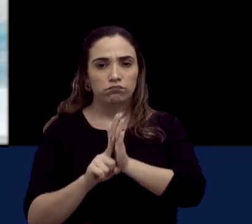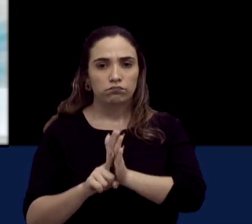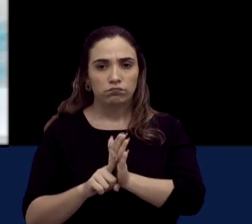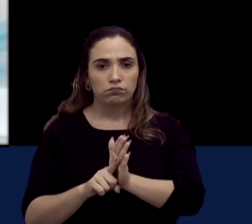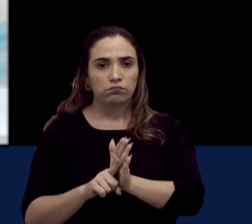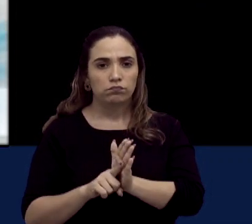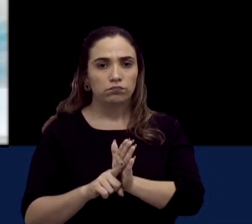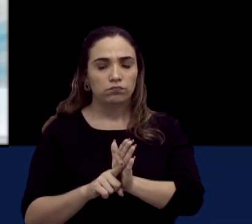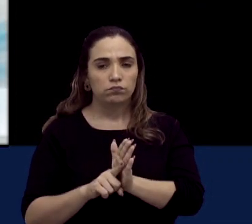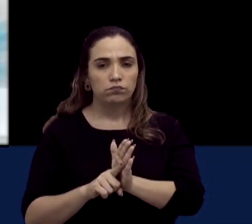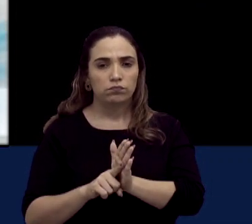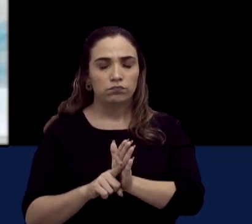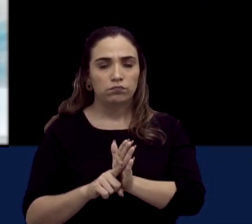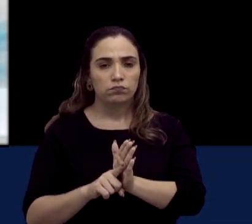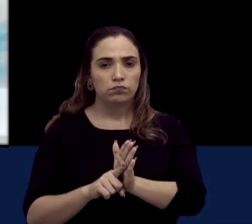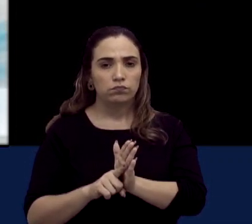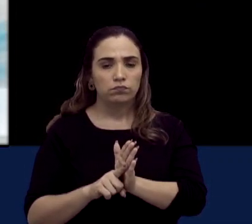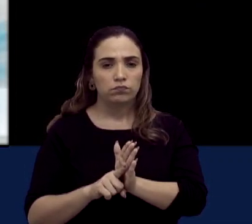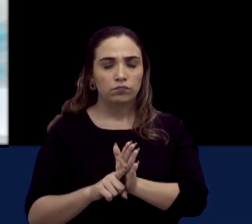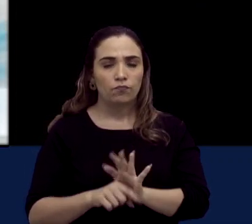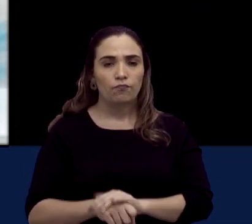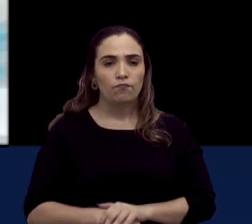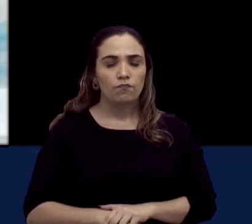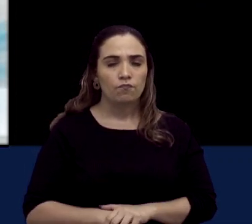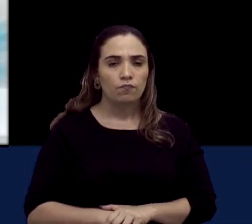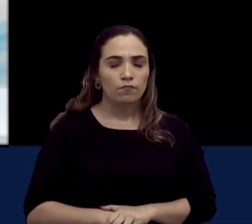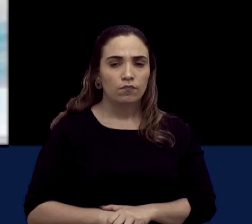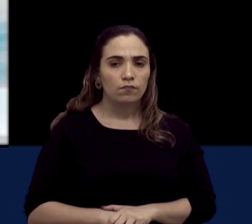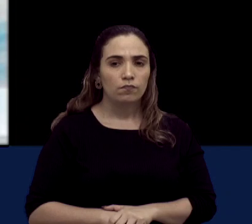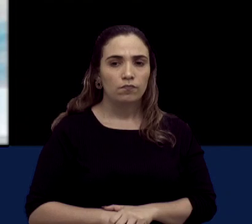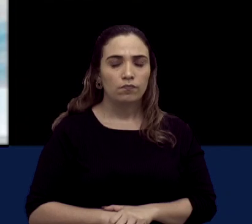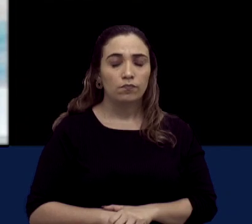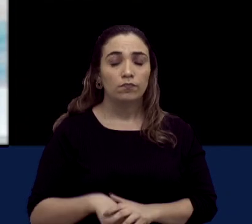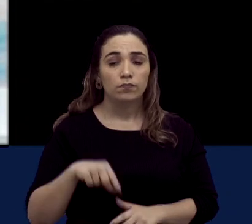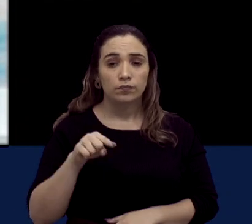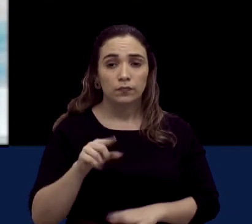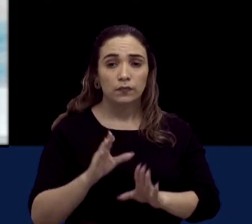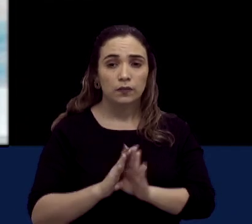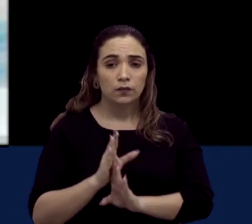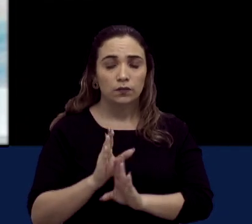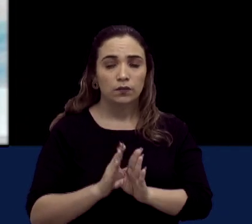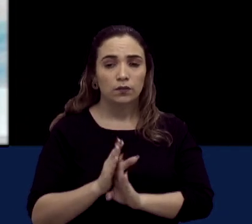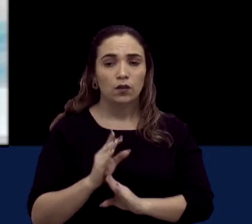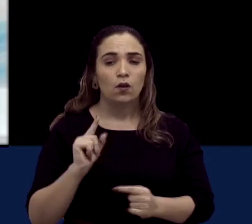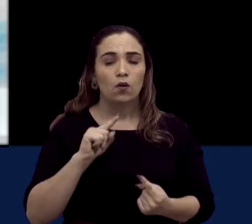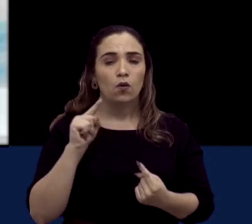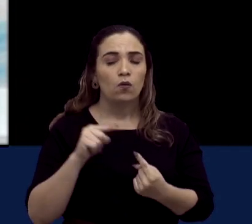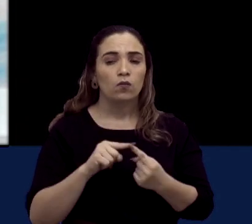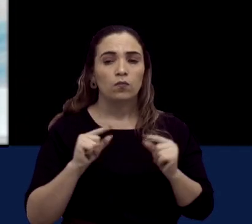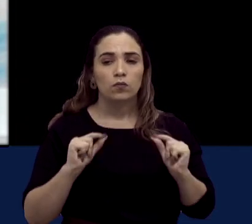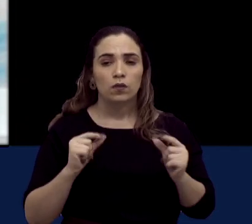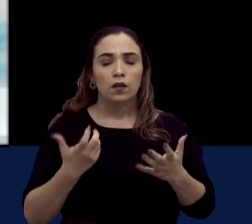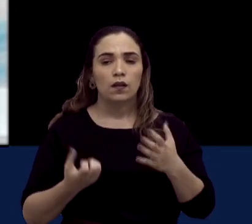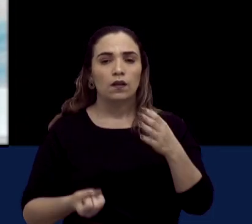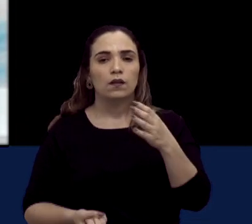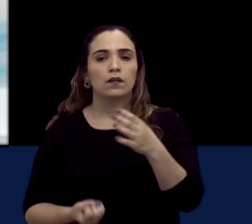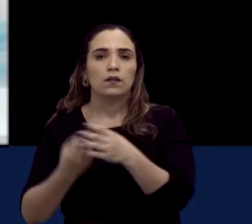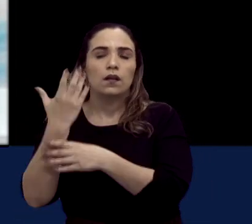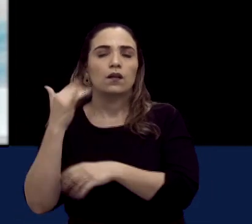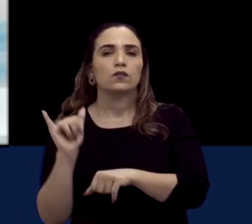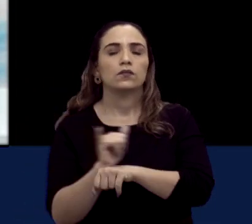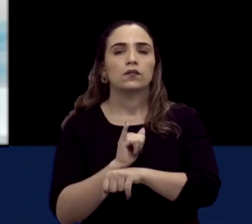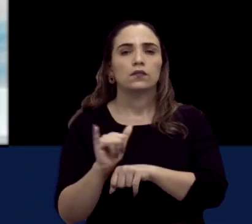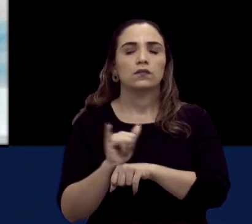Planfon. E ela tinha, essa assessoria tinha como objetivo implementar uma estratégia